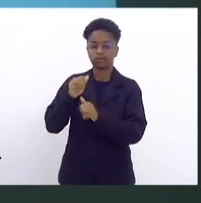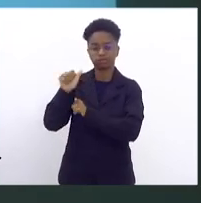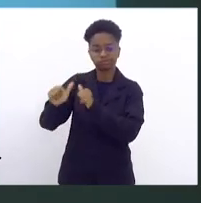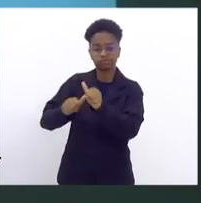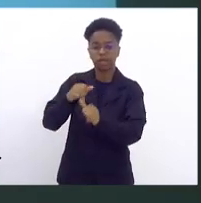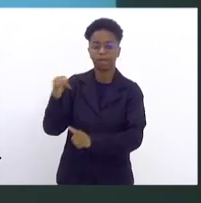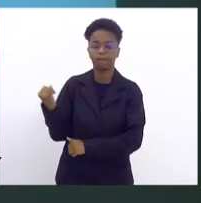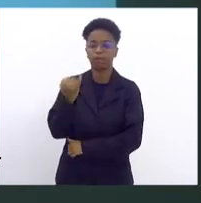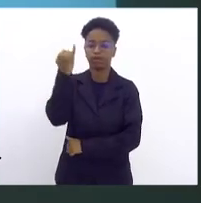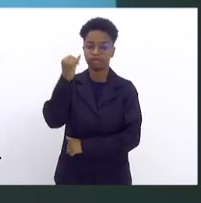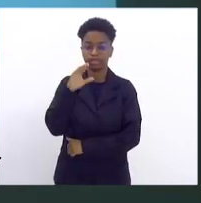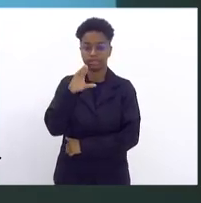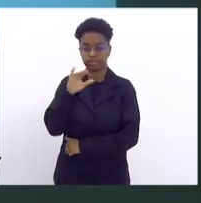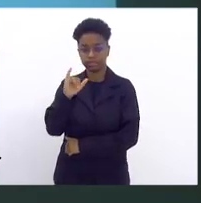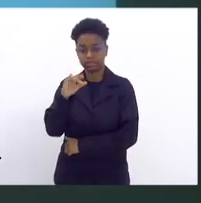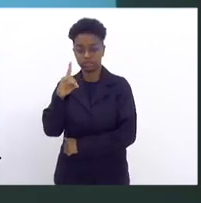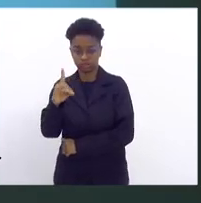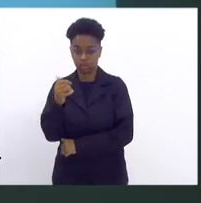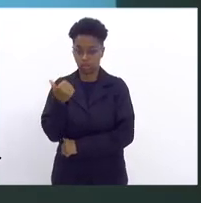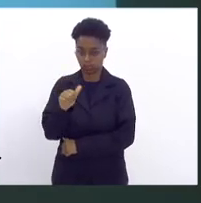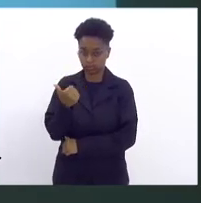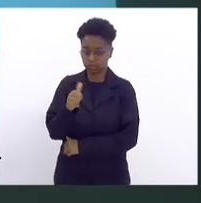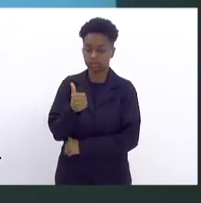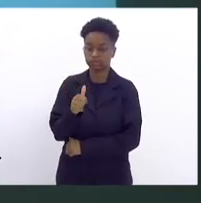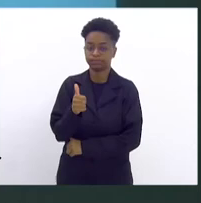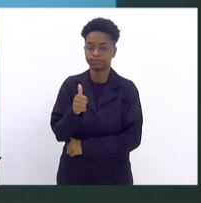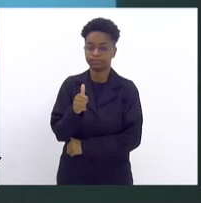que o Cid 11 traz